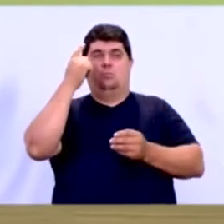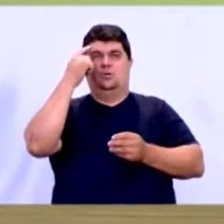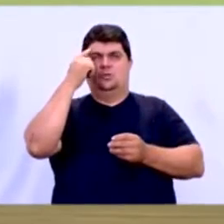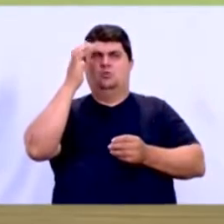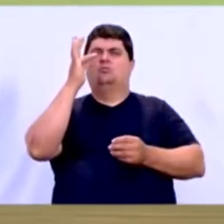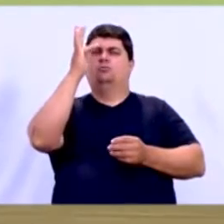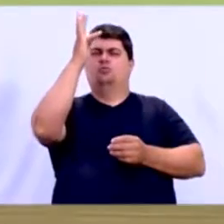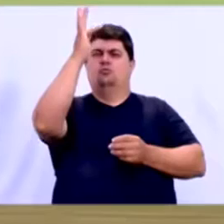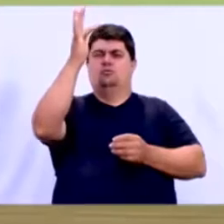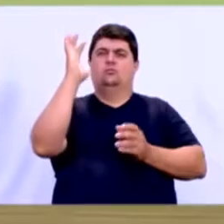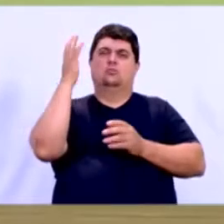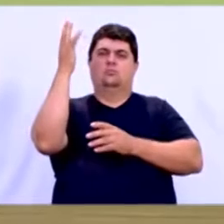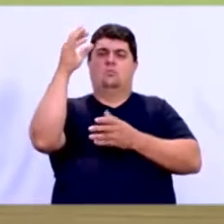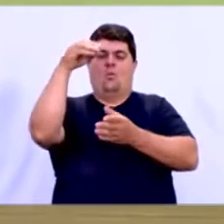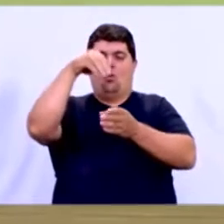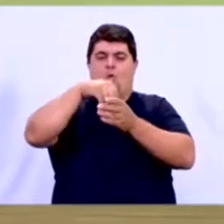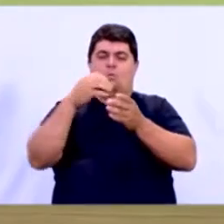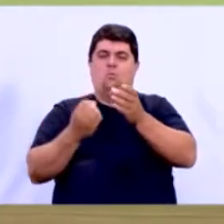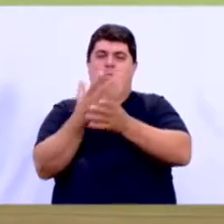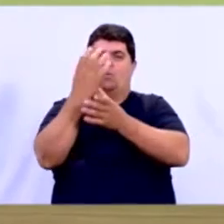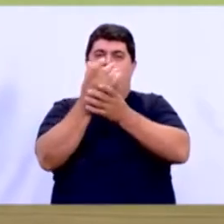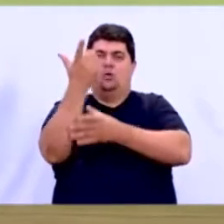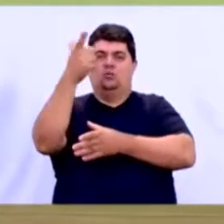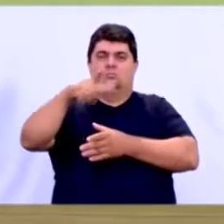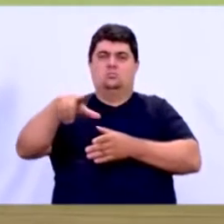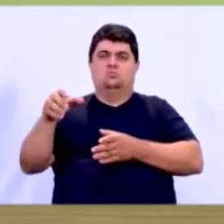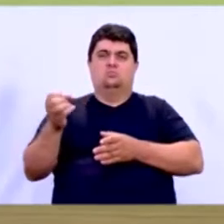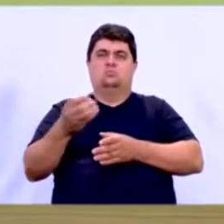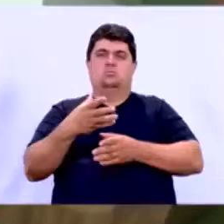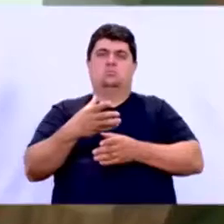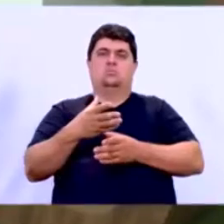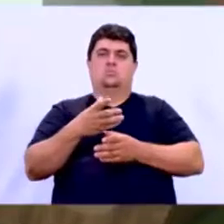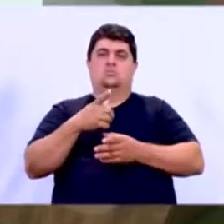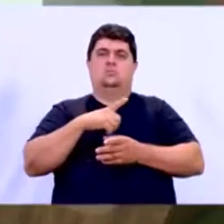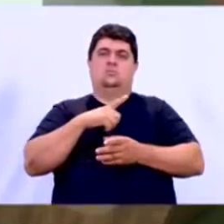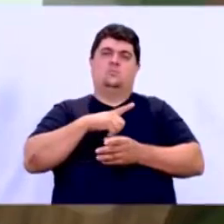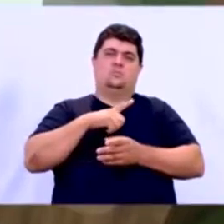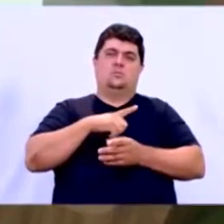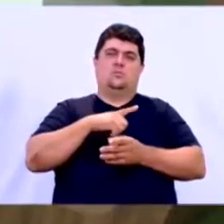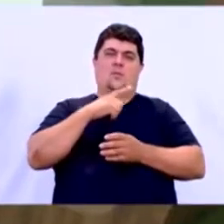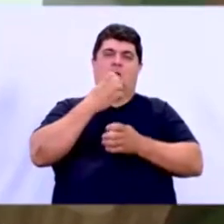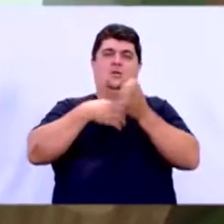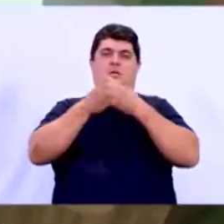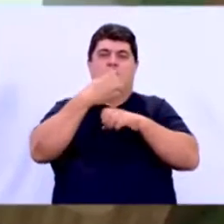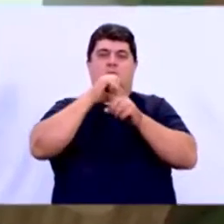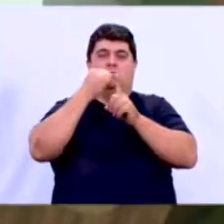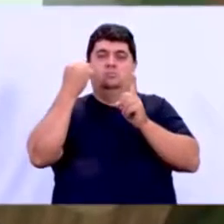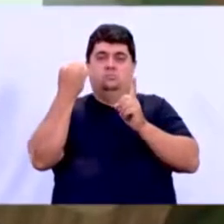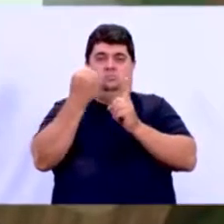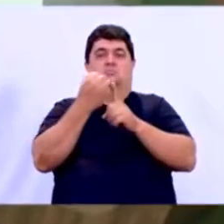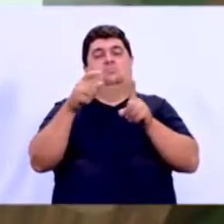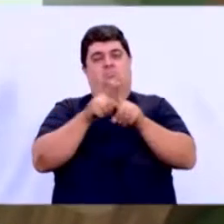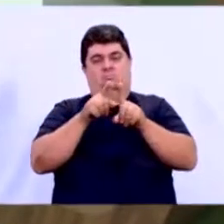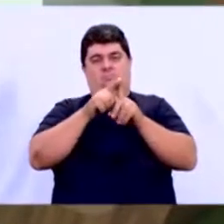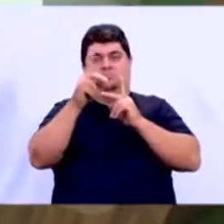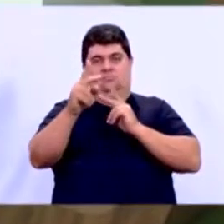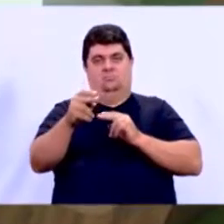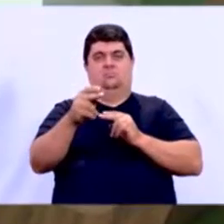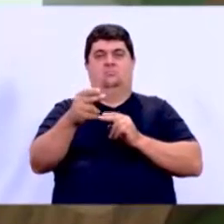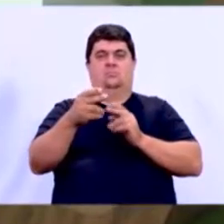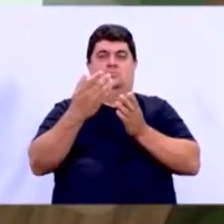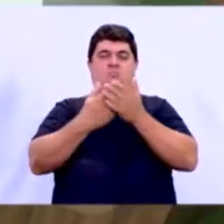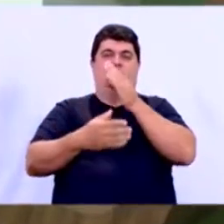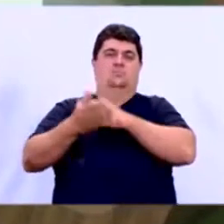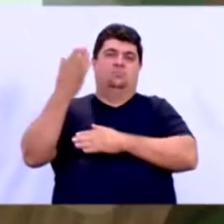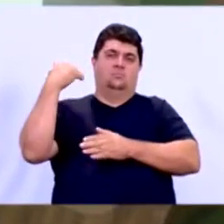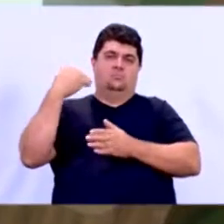no meio ambiente, para reflorestar e urbanizar a cidade. Mesmo. Legal. E aí a gente vê até aquela questão do empreendedor social. Verdade, verdade. Refletindo das aulas